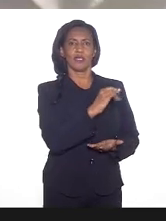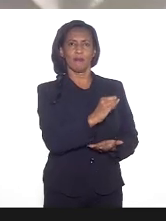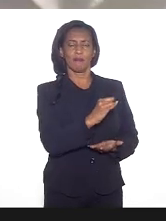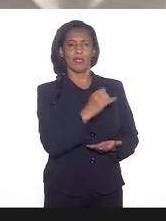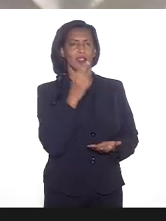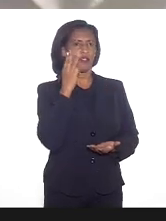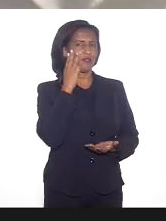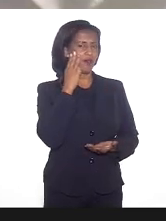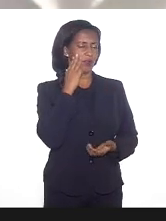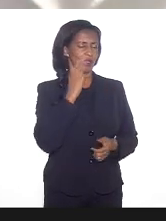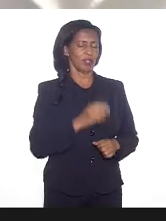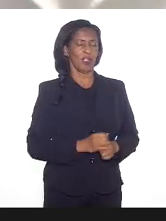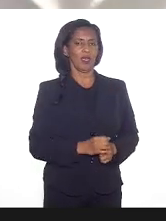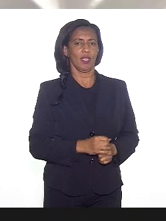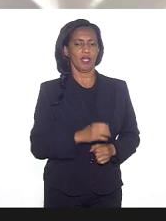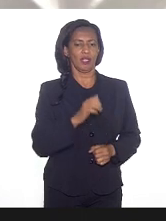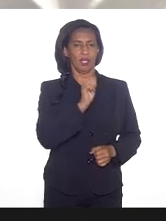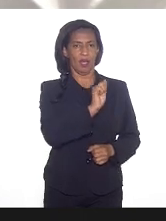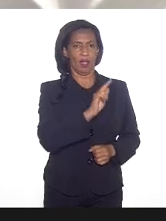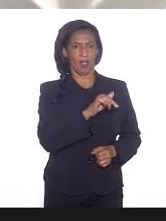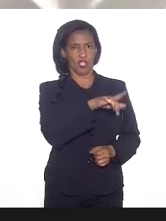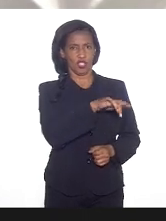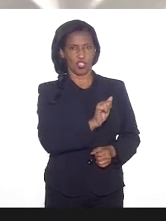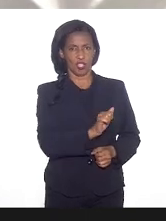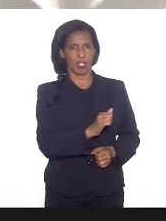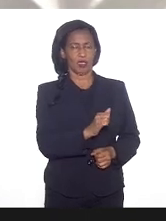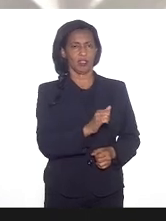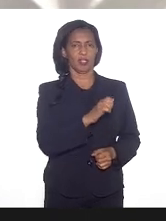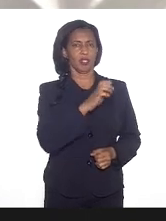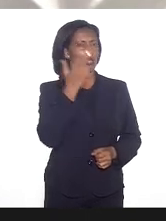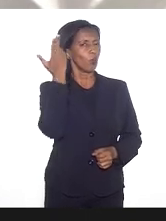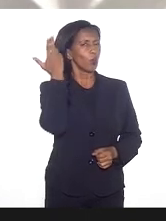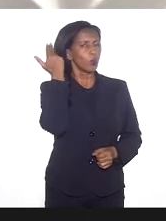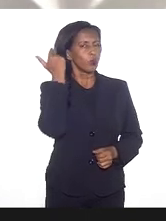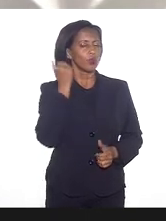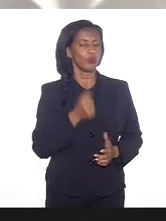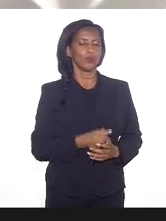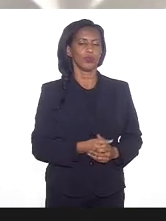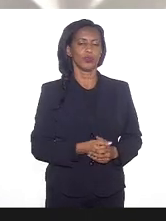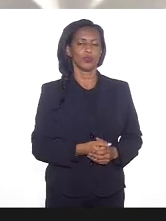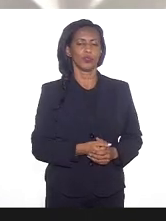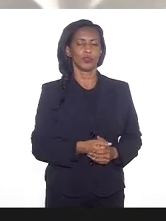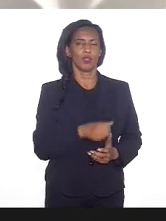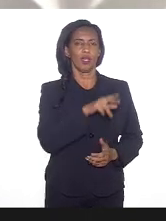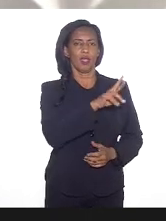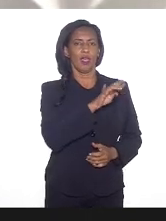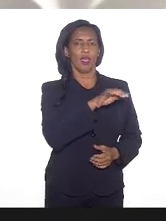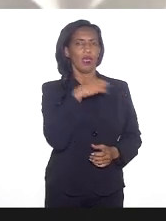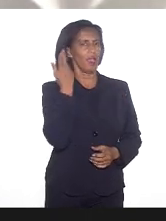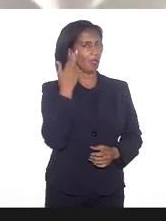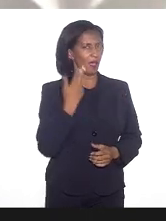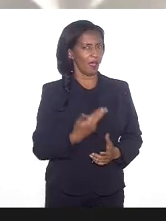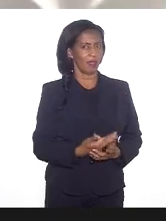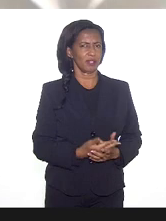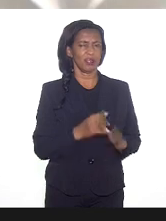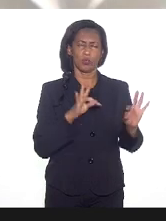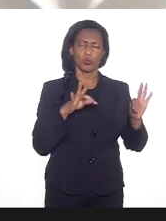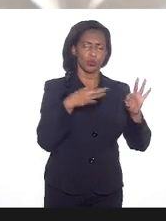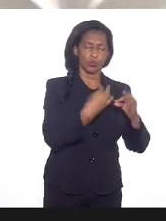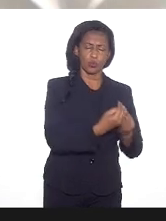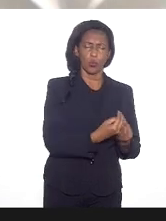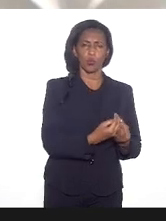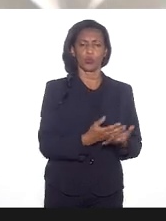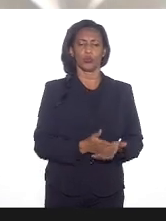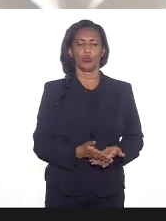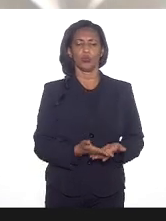deputado Valdeque Carneiro, deputado Alexandre Freitas, deputado Eliomar, deputada Renata Souza, todos aqueles